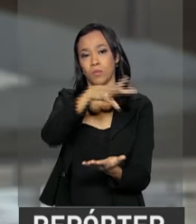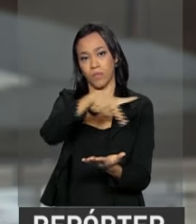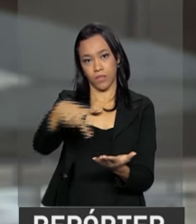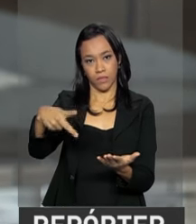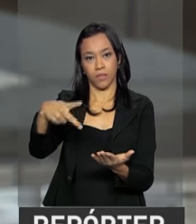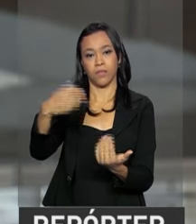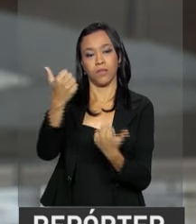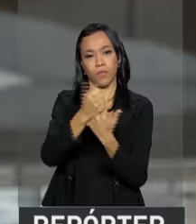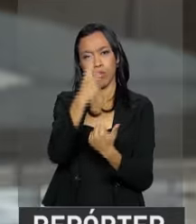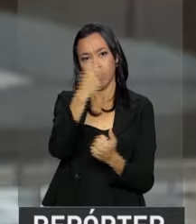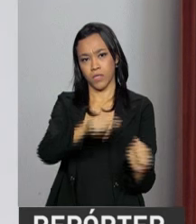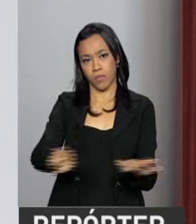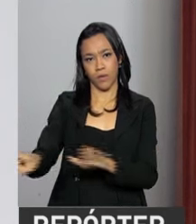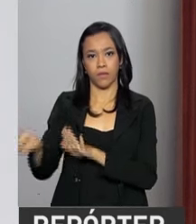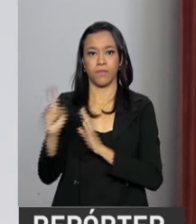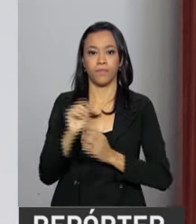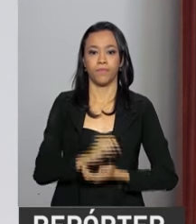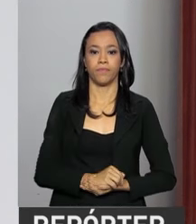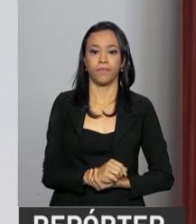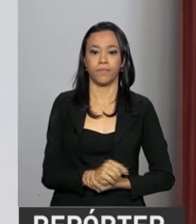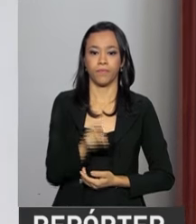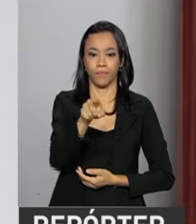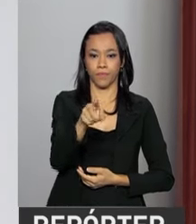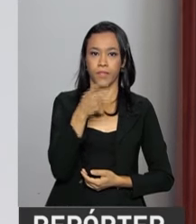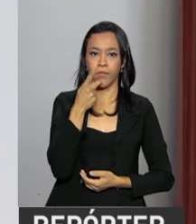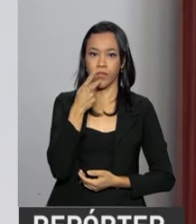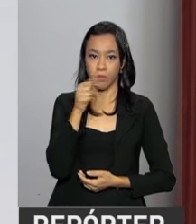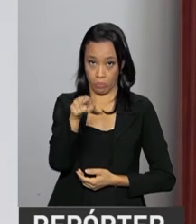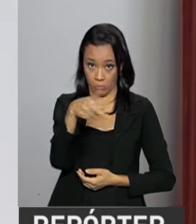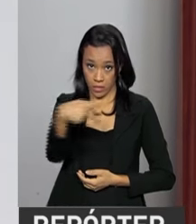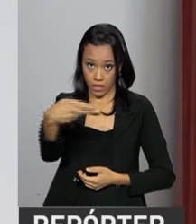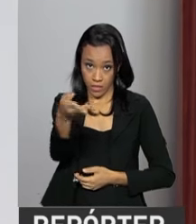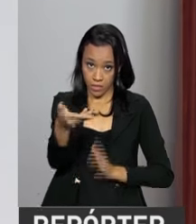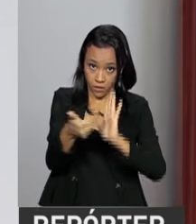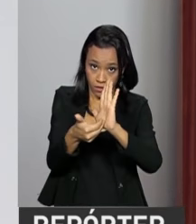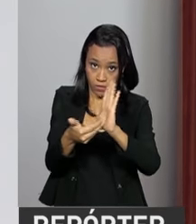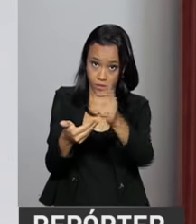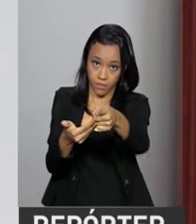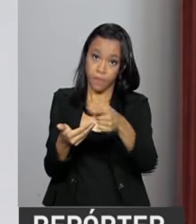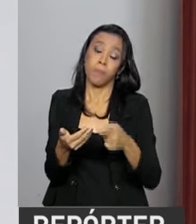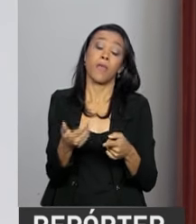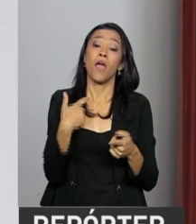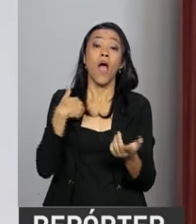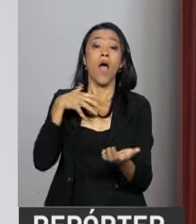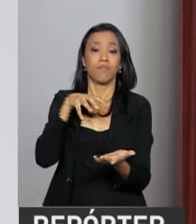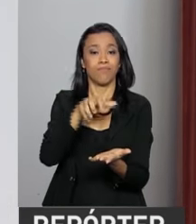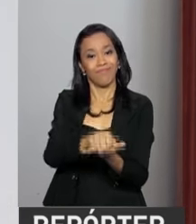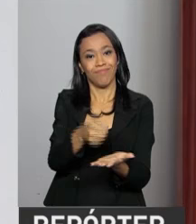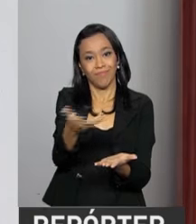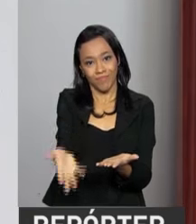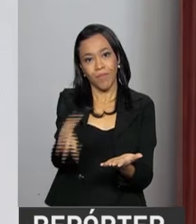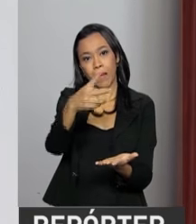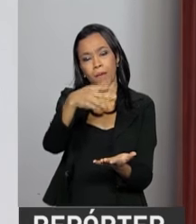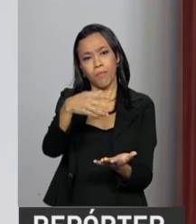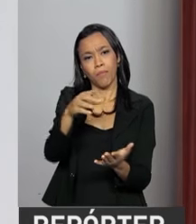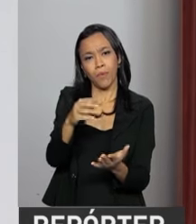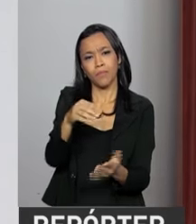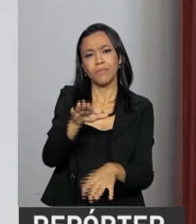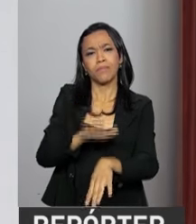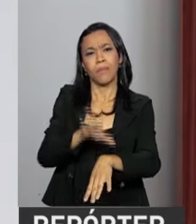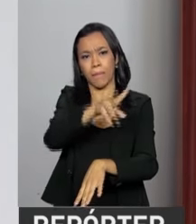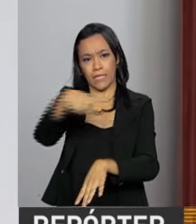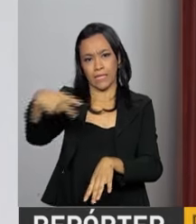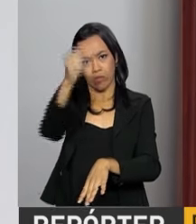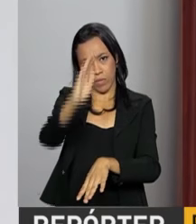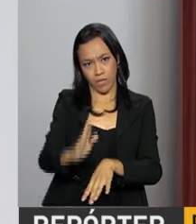uma semana. O nosso papel é apenas, né, ocupar a presidência por esses dias, e que a